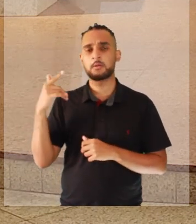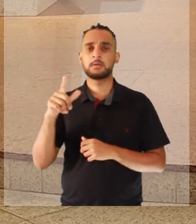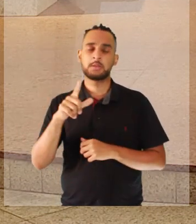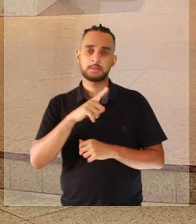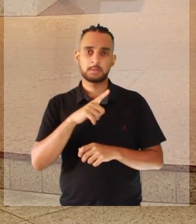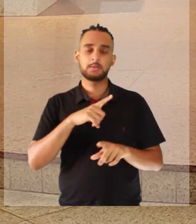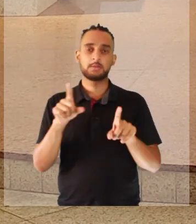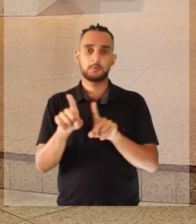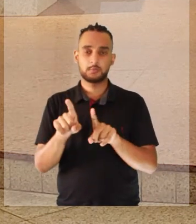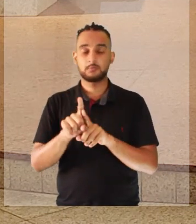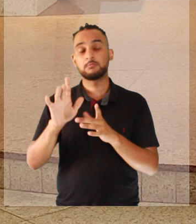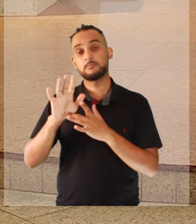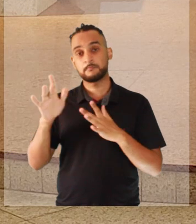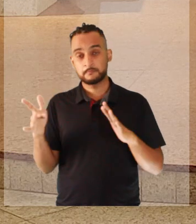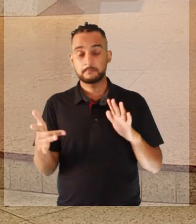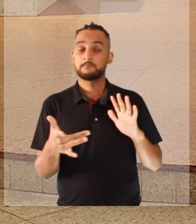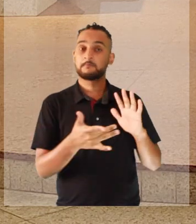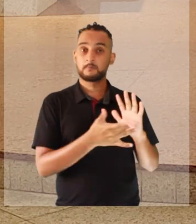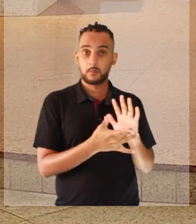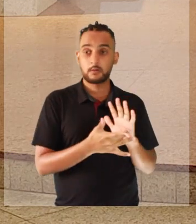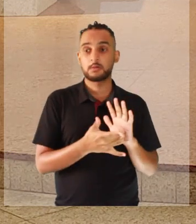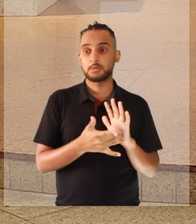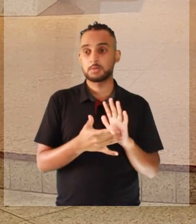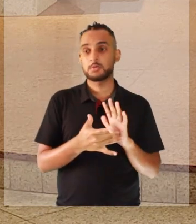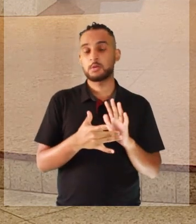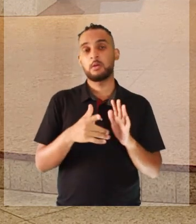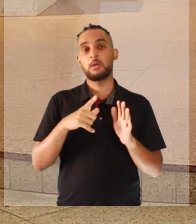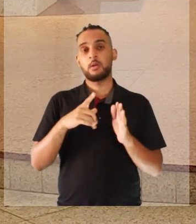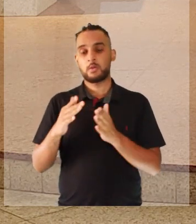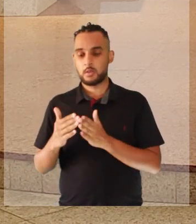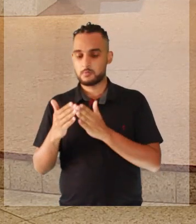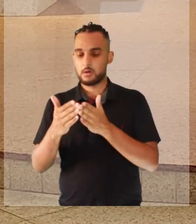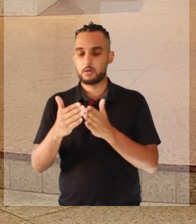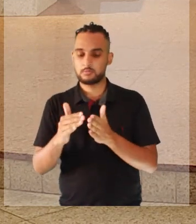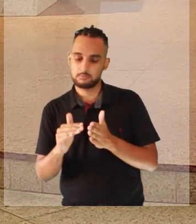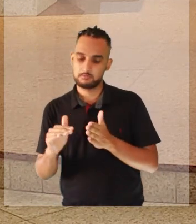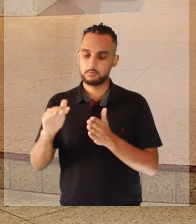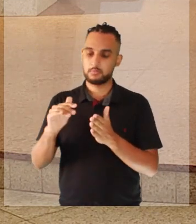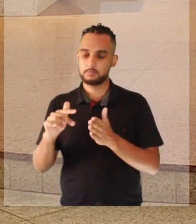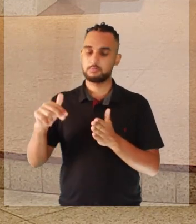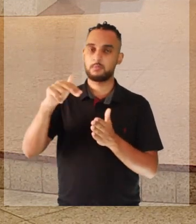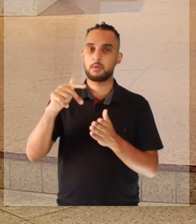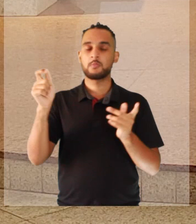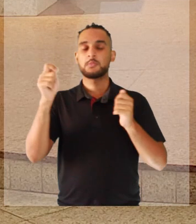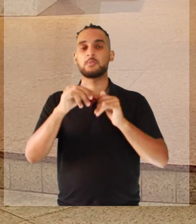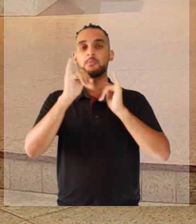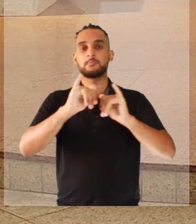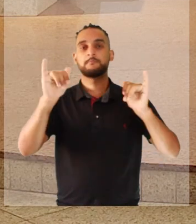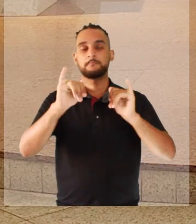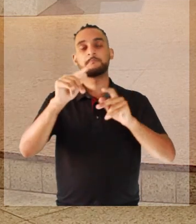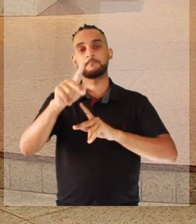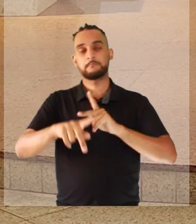Outrora, também nós encontramos Jesus retirando um pouquinho da barca para poder falar com o